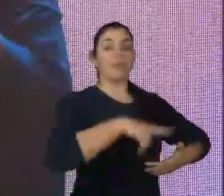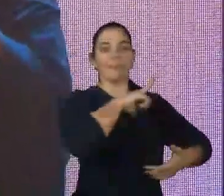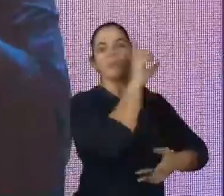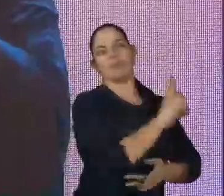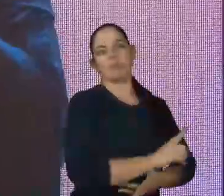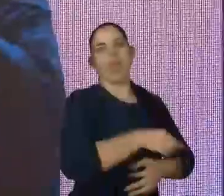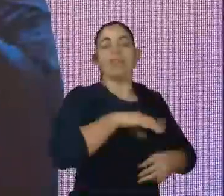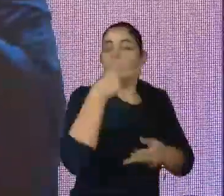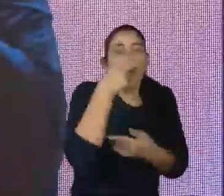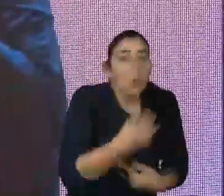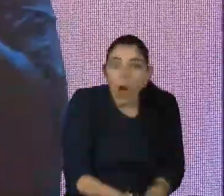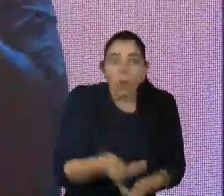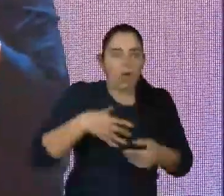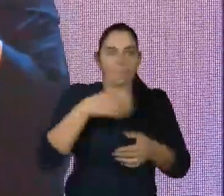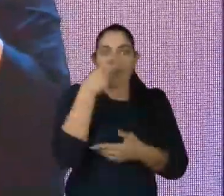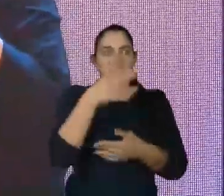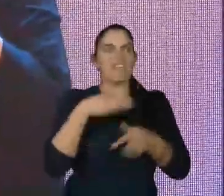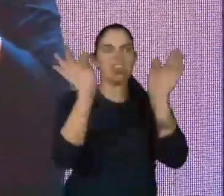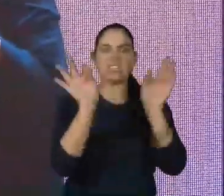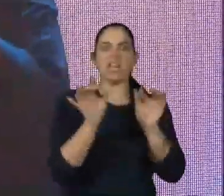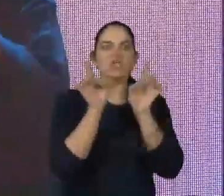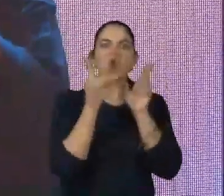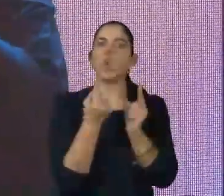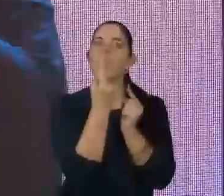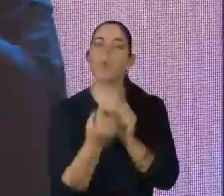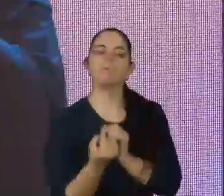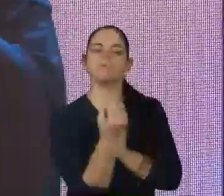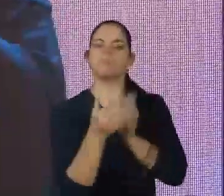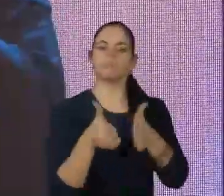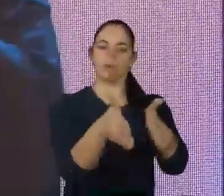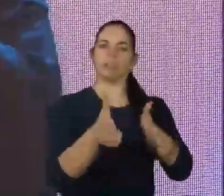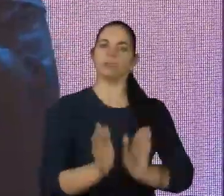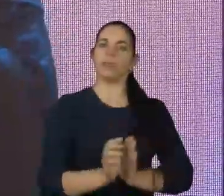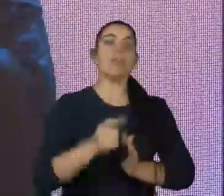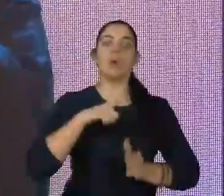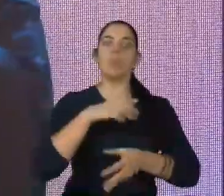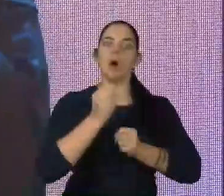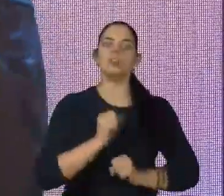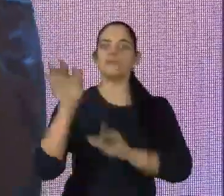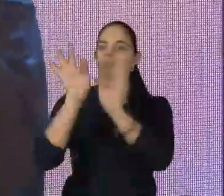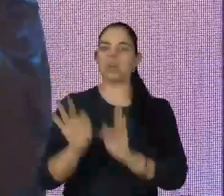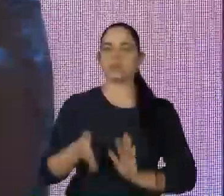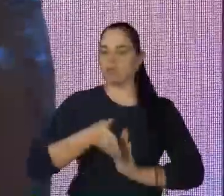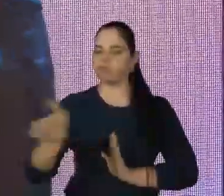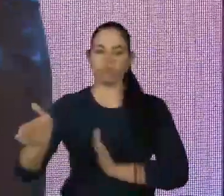se existisse só um caminho para a gente ser feliz. Outros caminhos não trariam a